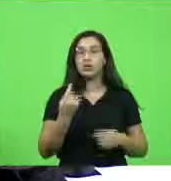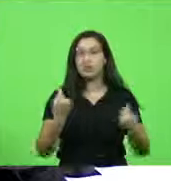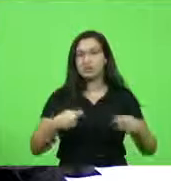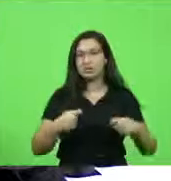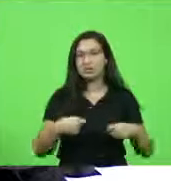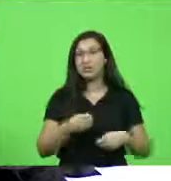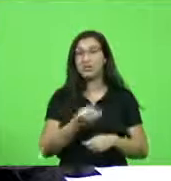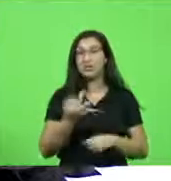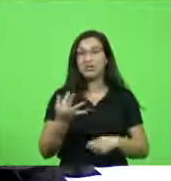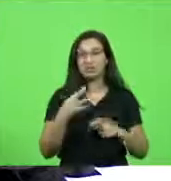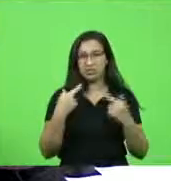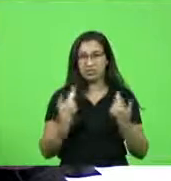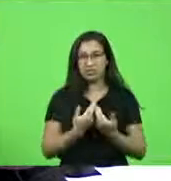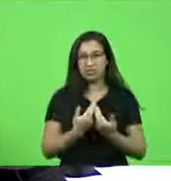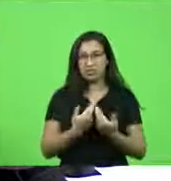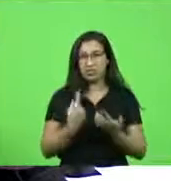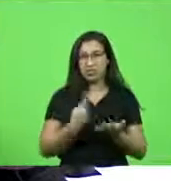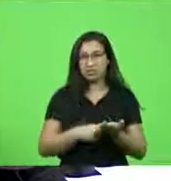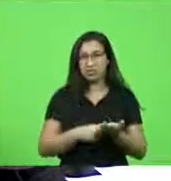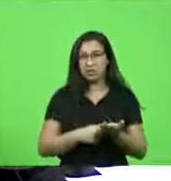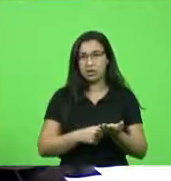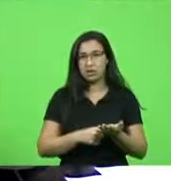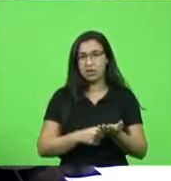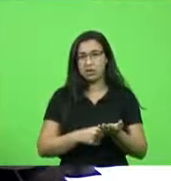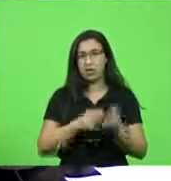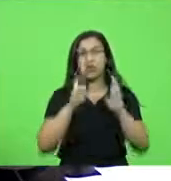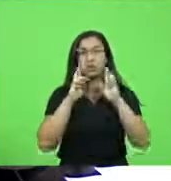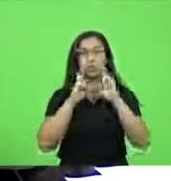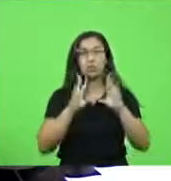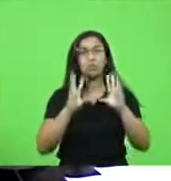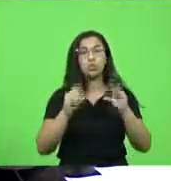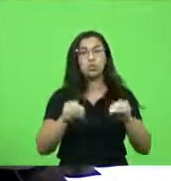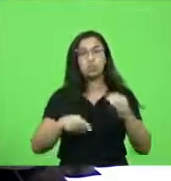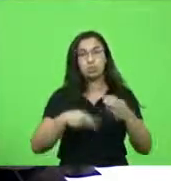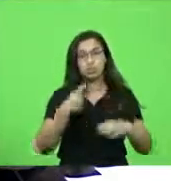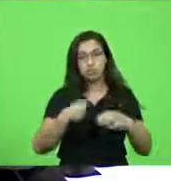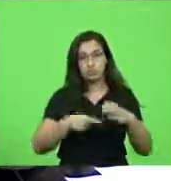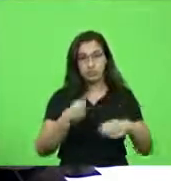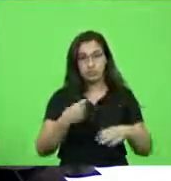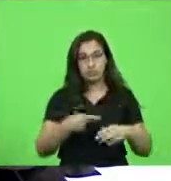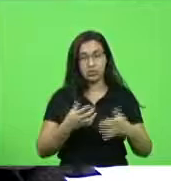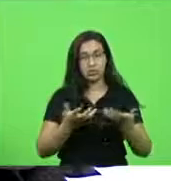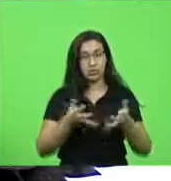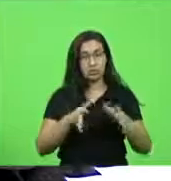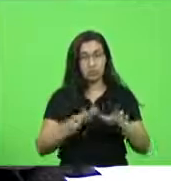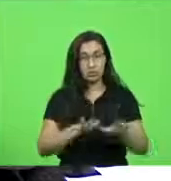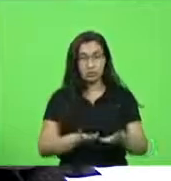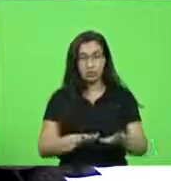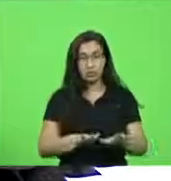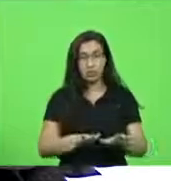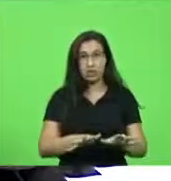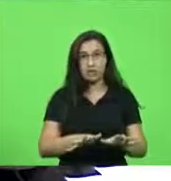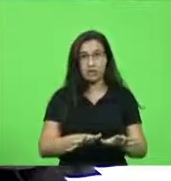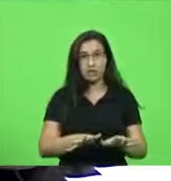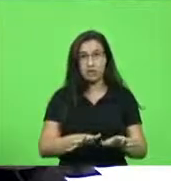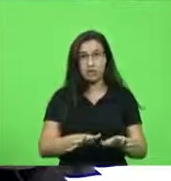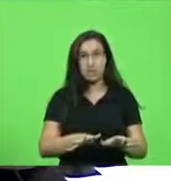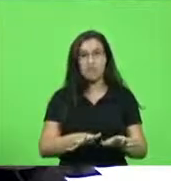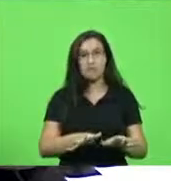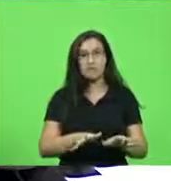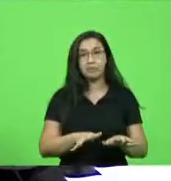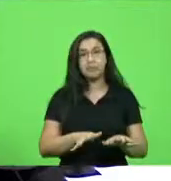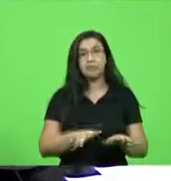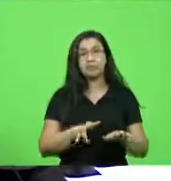estamos desrespeitando nenhuma comissão aqui. Nós estamos não aprovando o requerimento, é desrespeitando catarinenses,